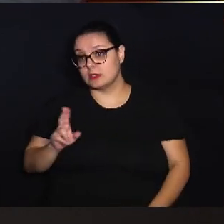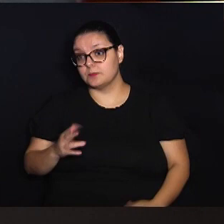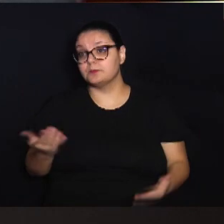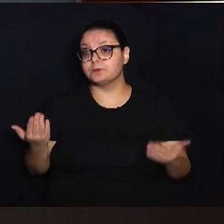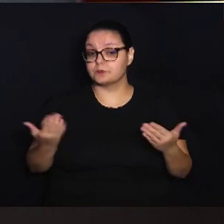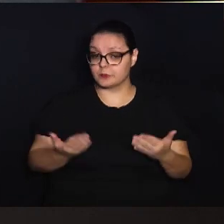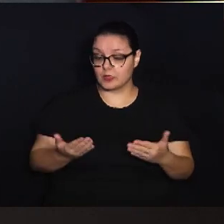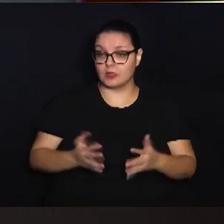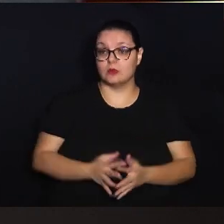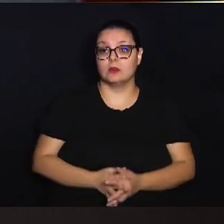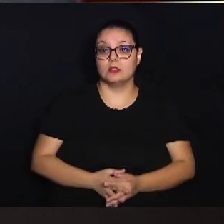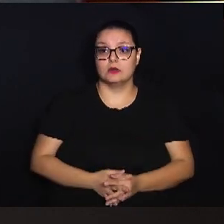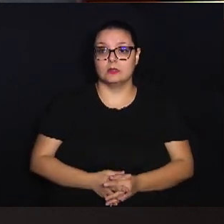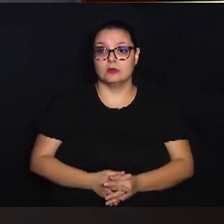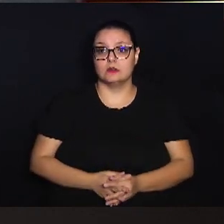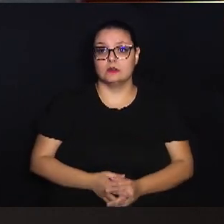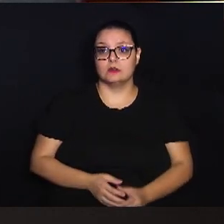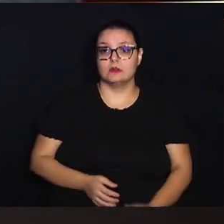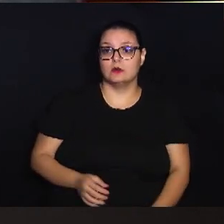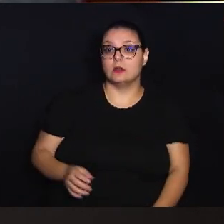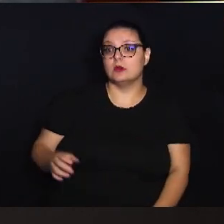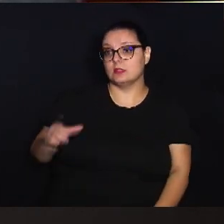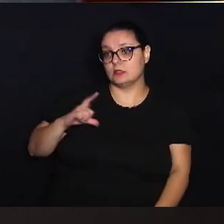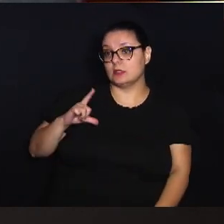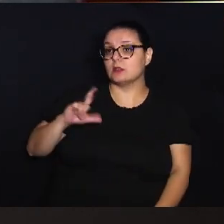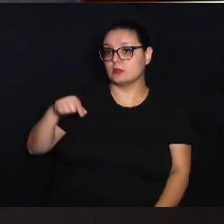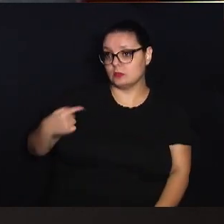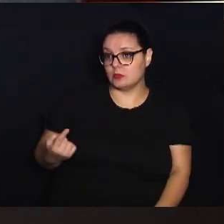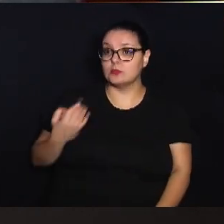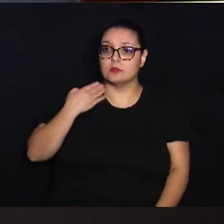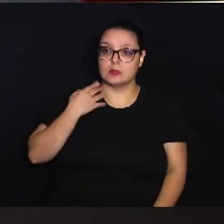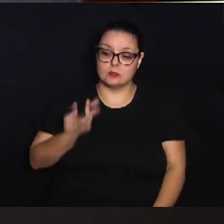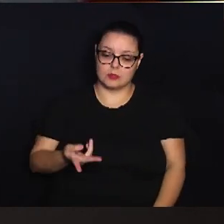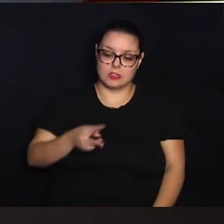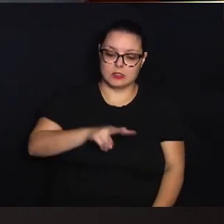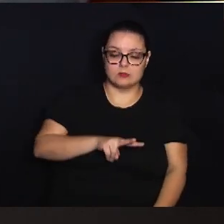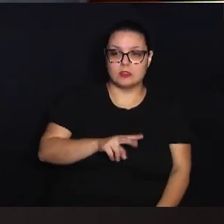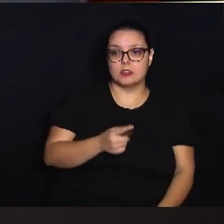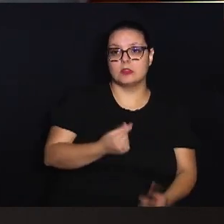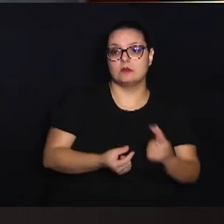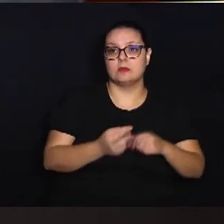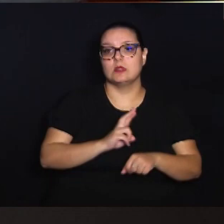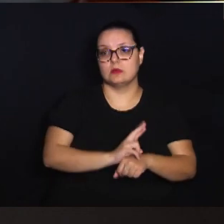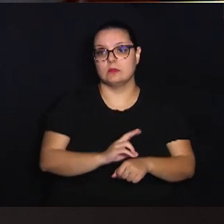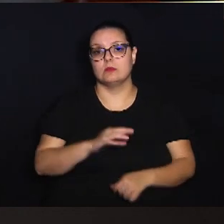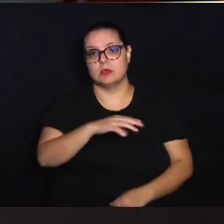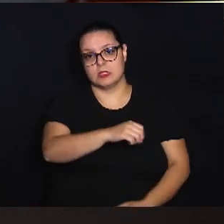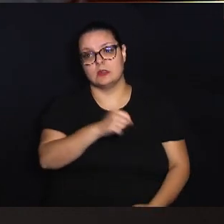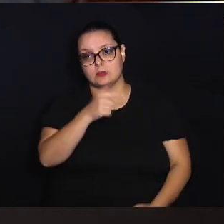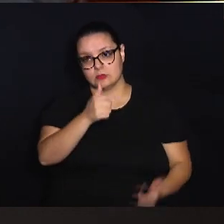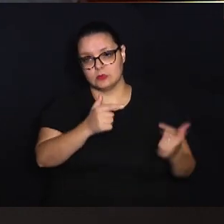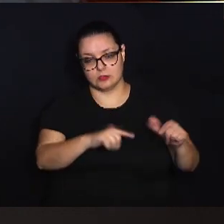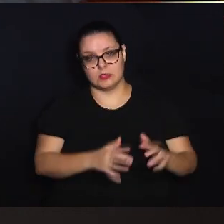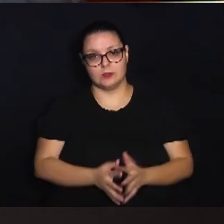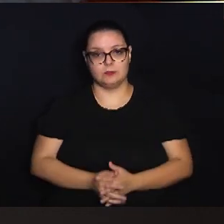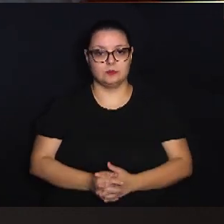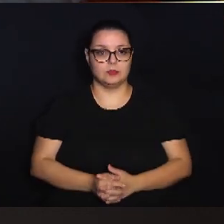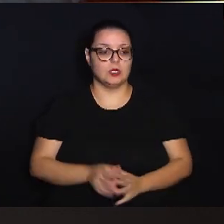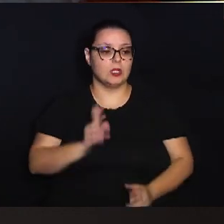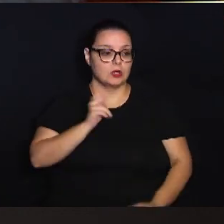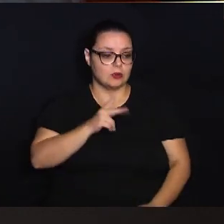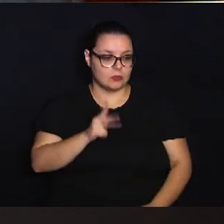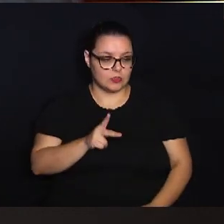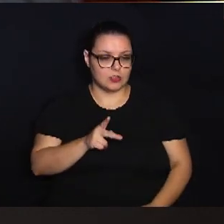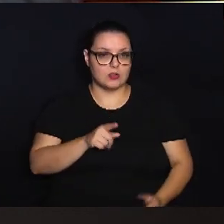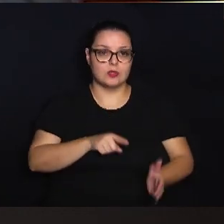utilizar. Agora, se não, o Western Union é uma excelente estratégia para você transferir recursos e pegar na ocasião lá, quando você estiver lá.